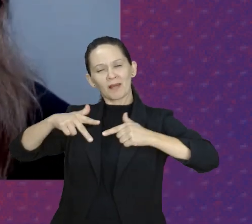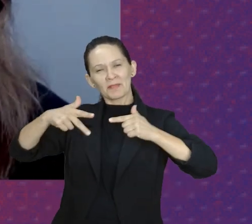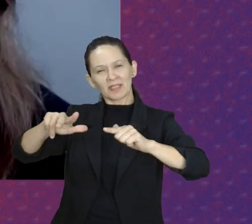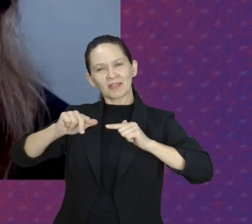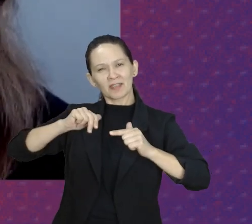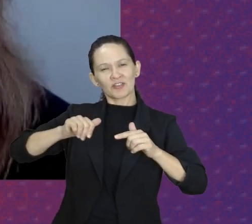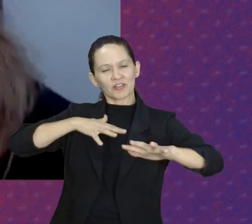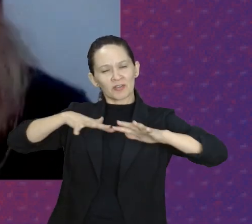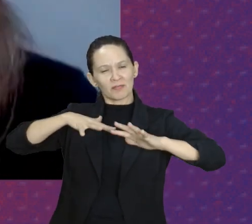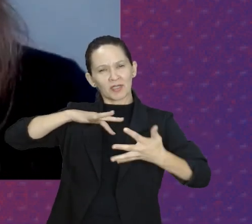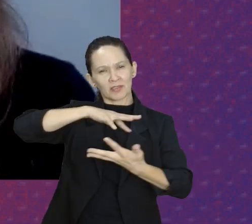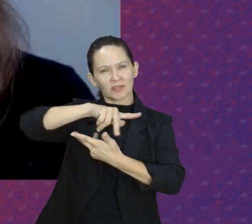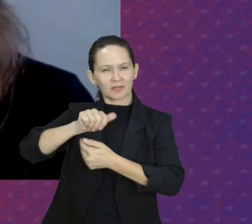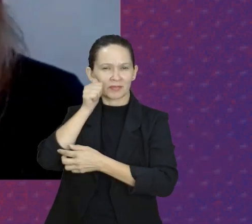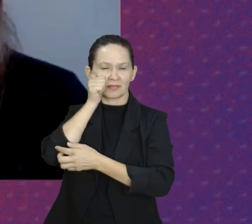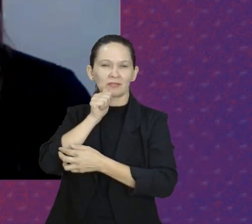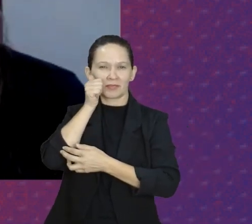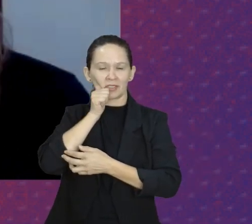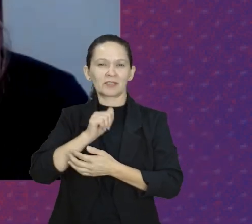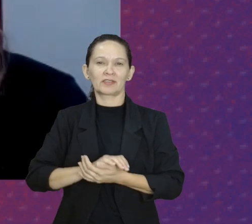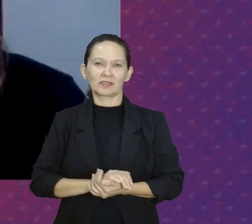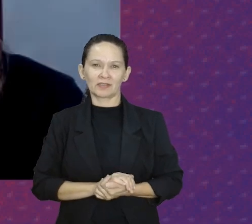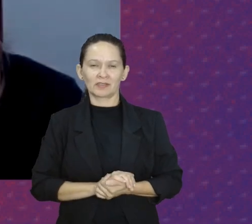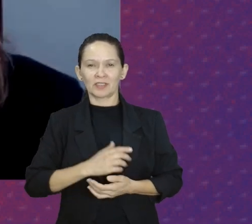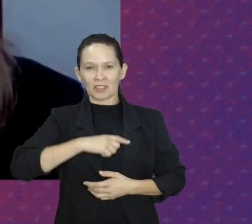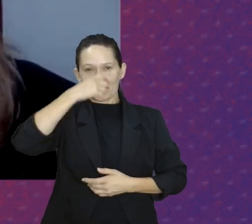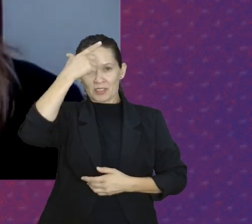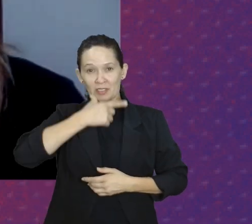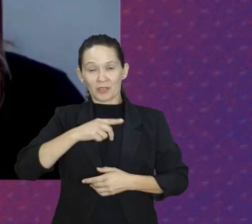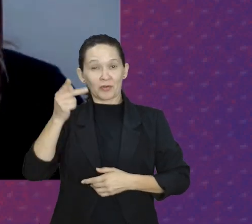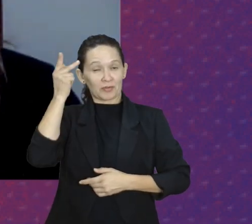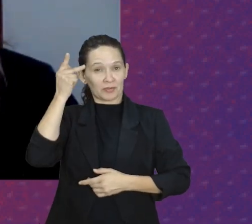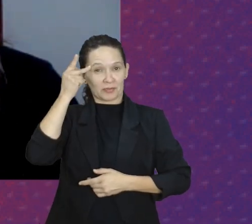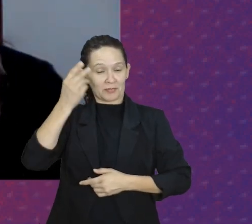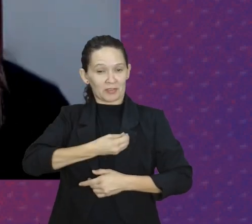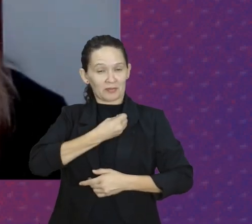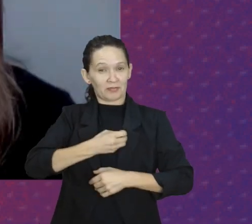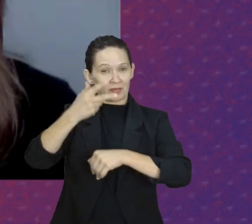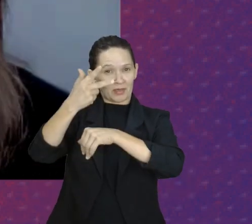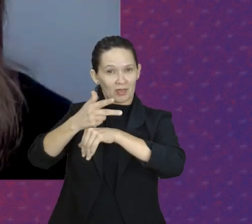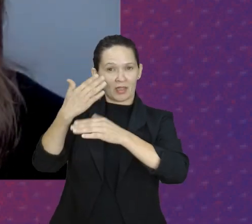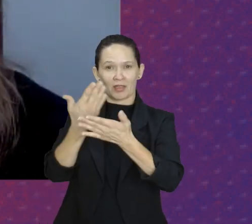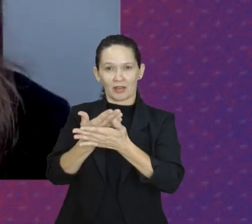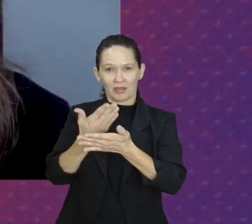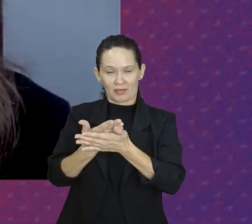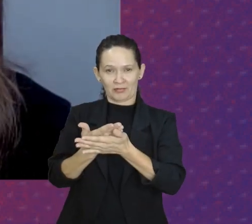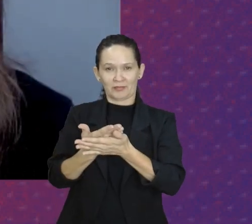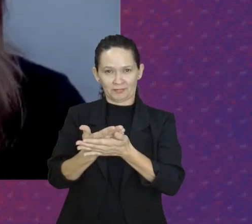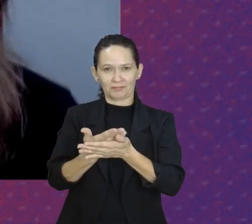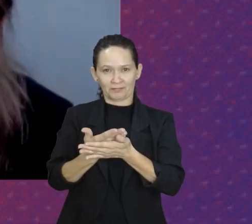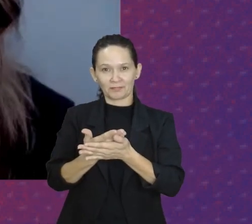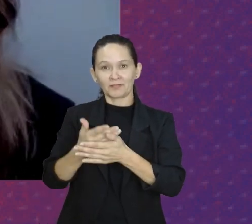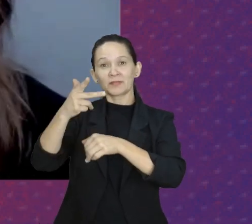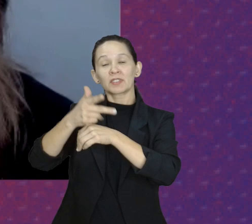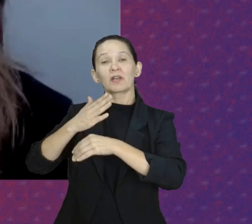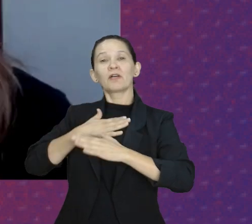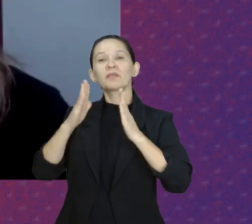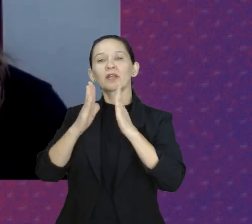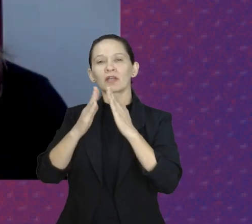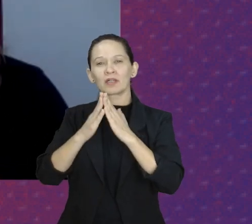das Mulheres. Eu sou aqui de São Paulo, estou gravando essa aula aqui da minha